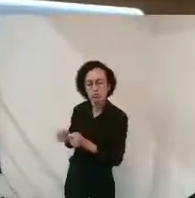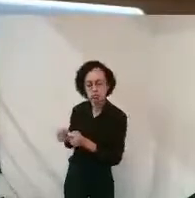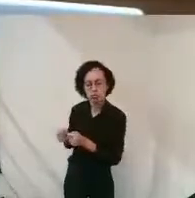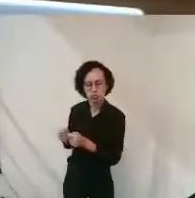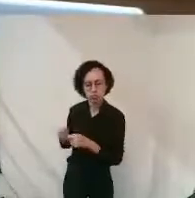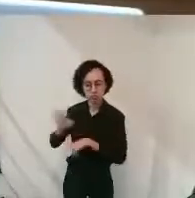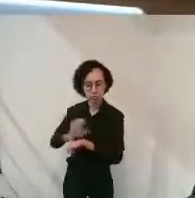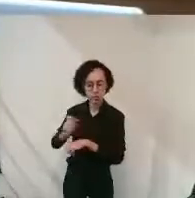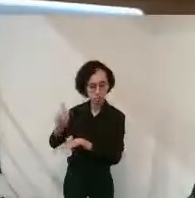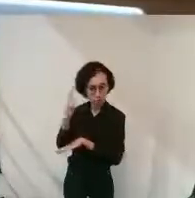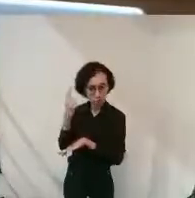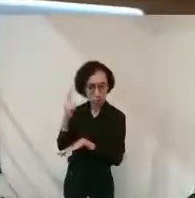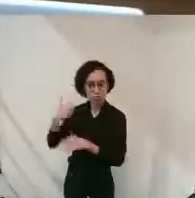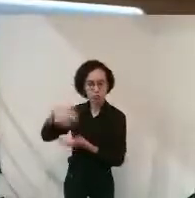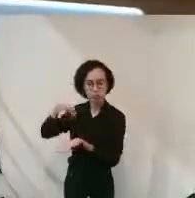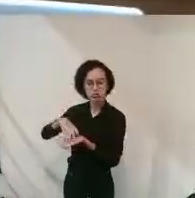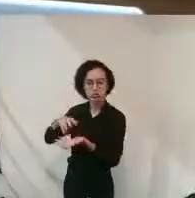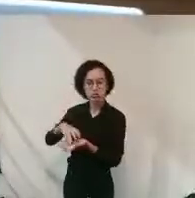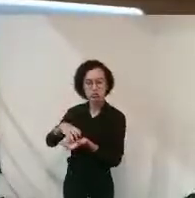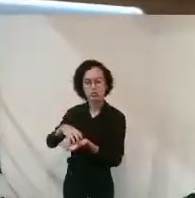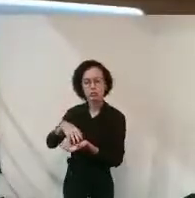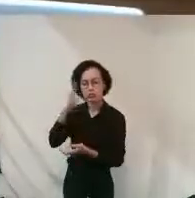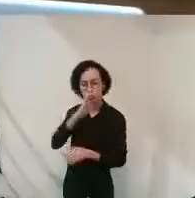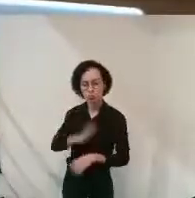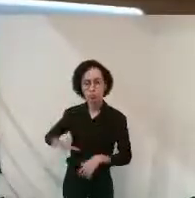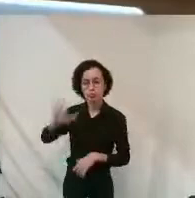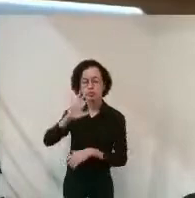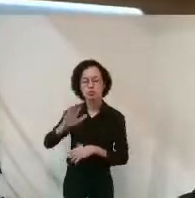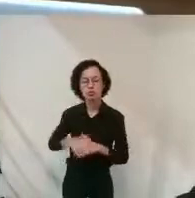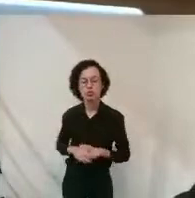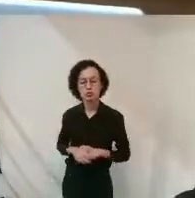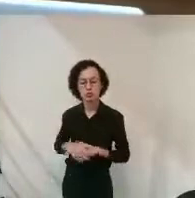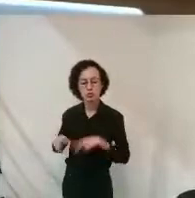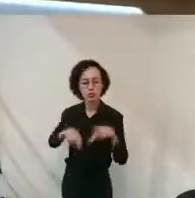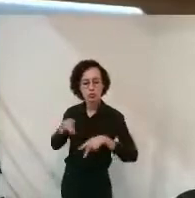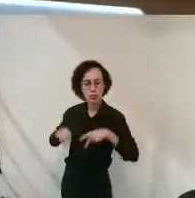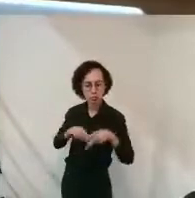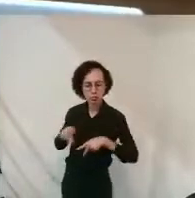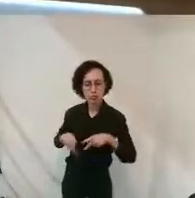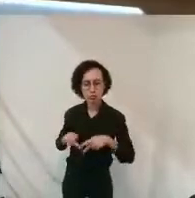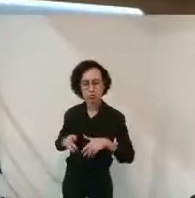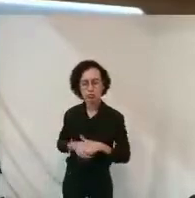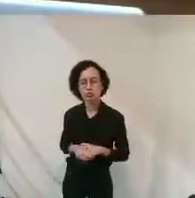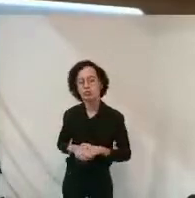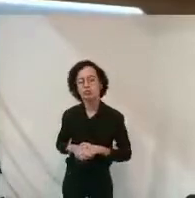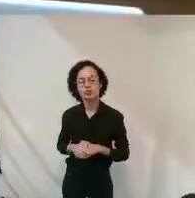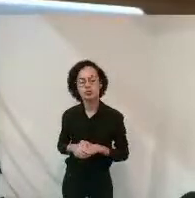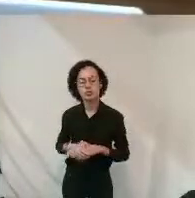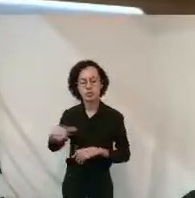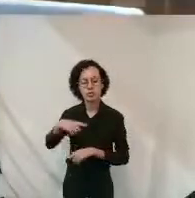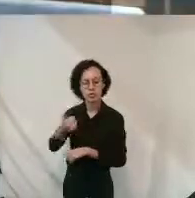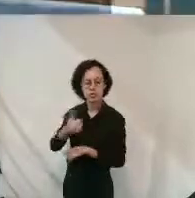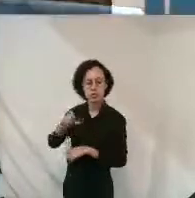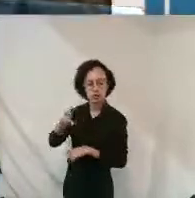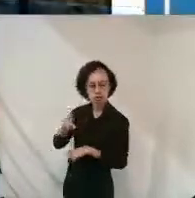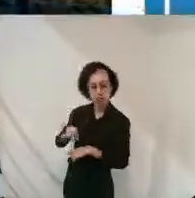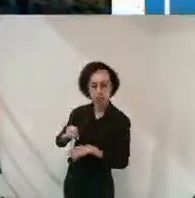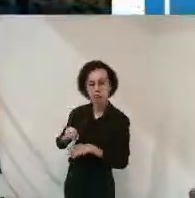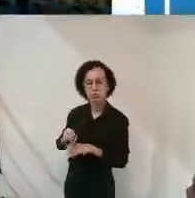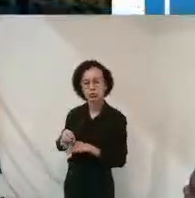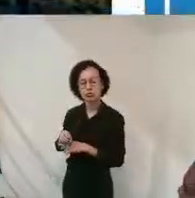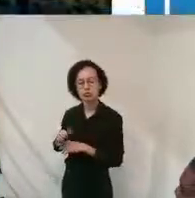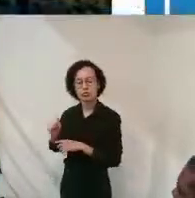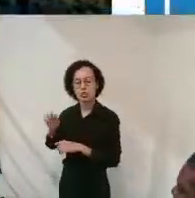Goiás, no centro do país ali, numa população não muito elevada, nós tivemos 150